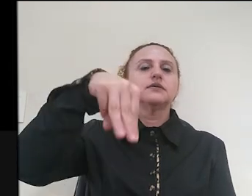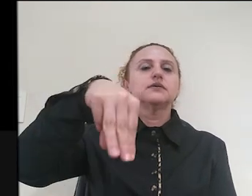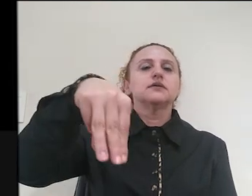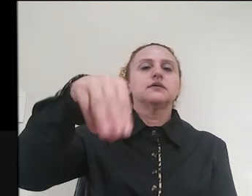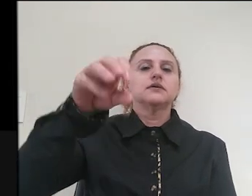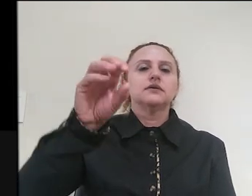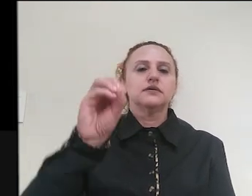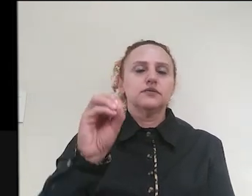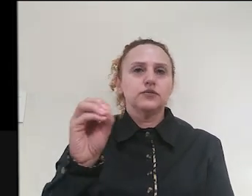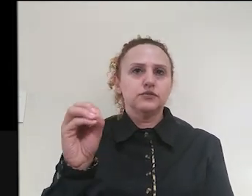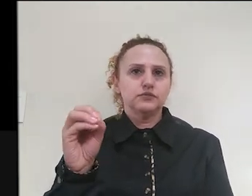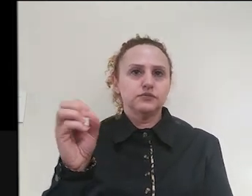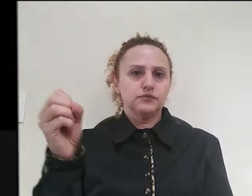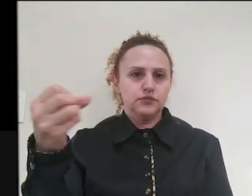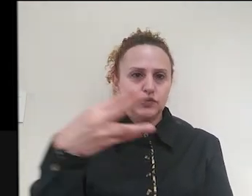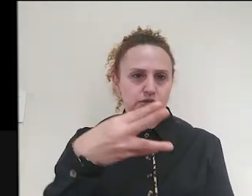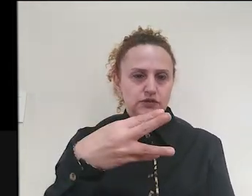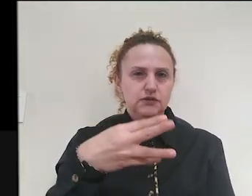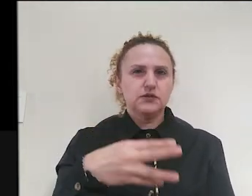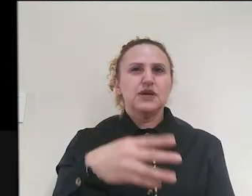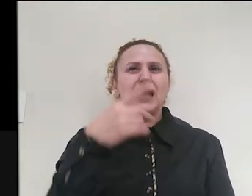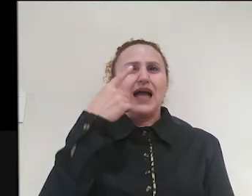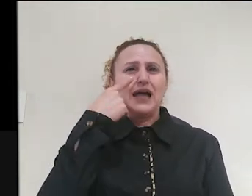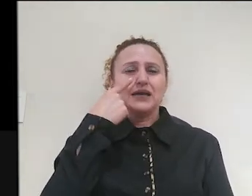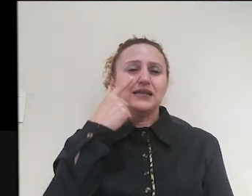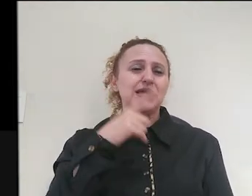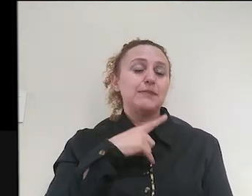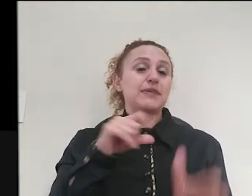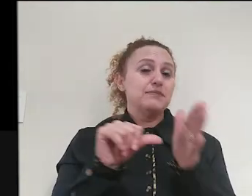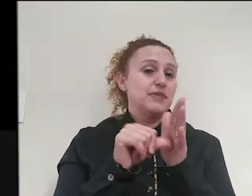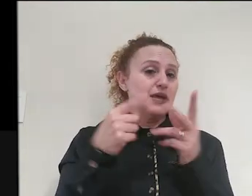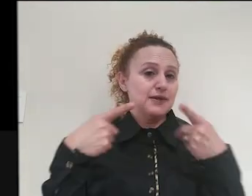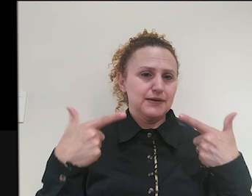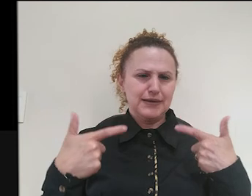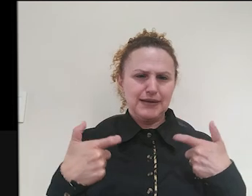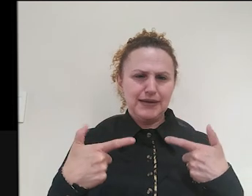Russa, a gente tem Primeira Guerra Mundial, Segunda Guerra Mundial,